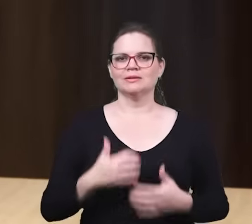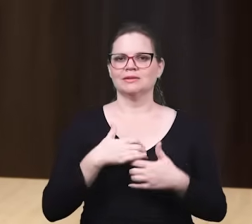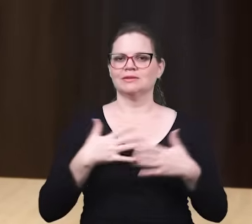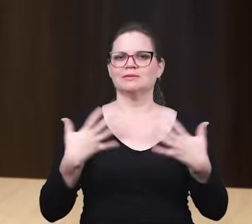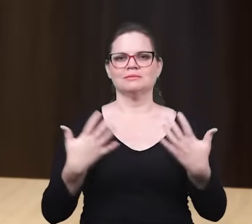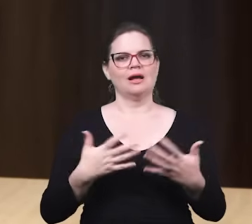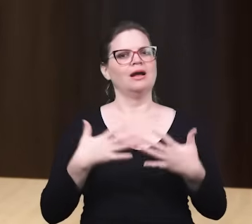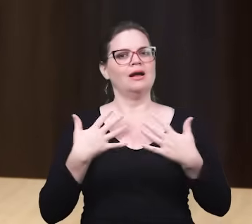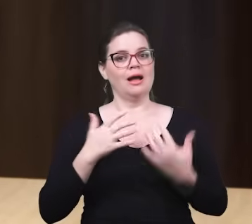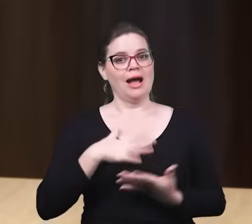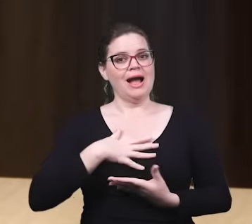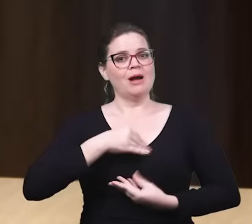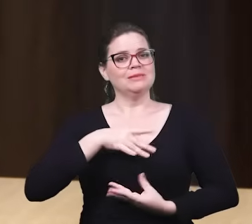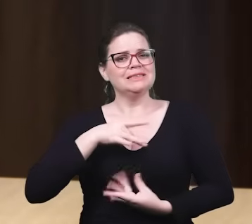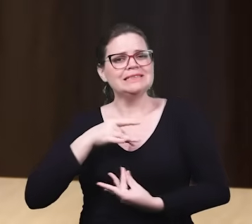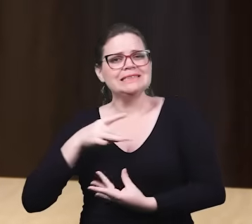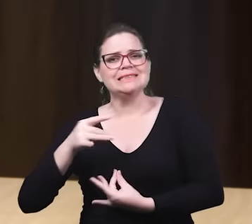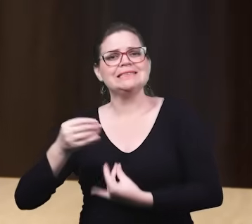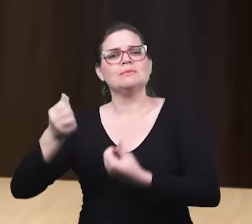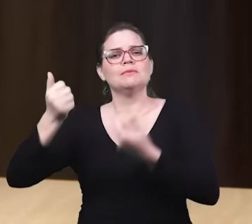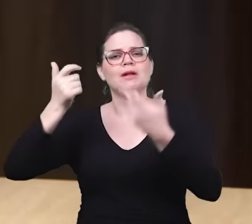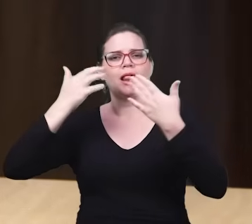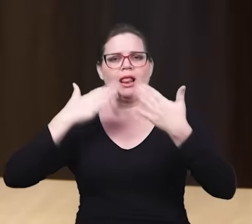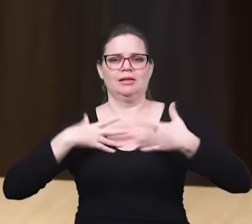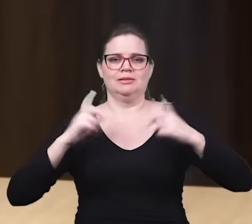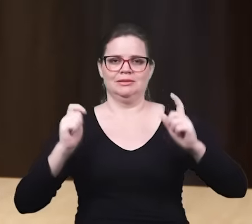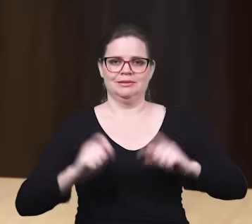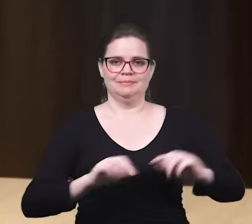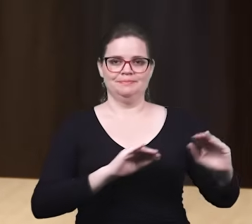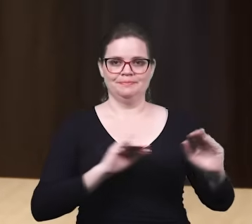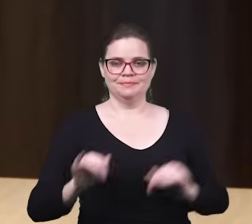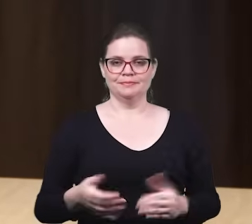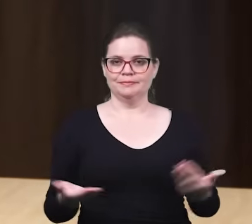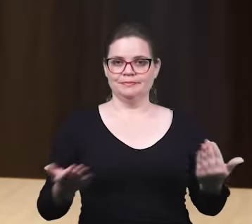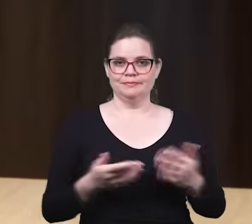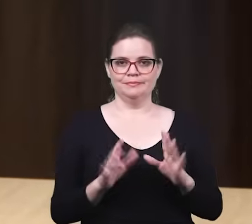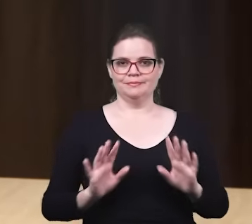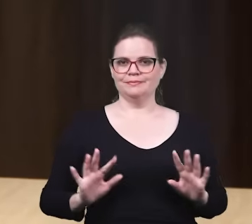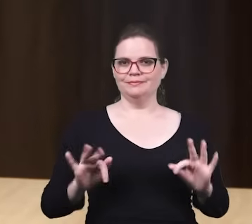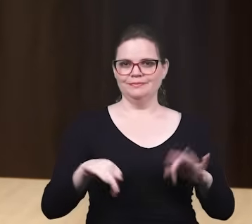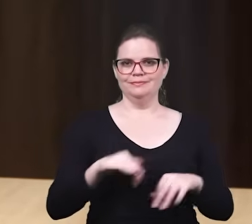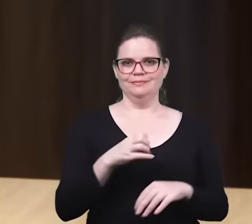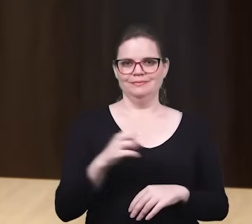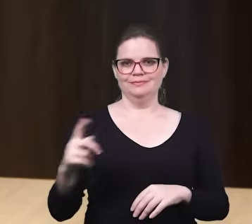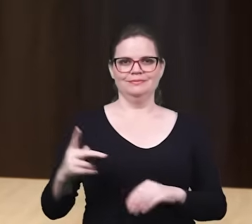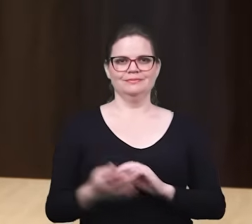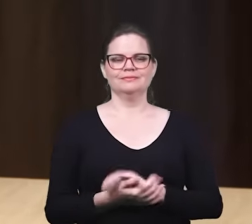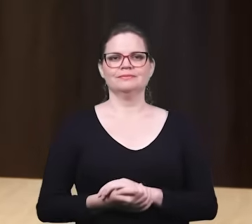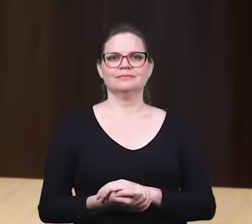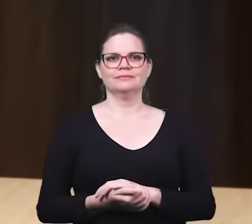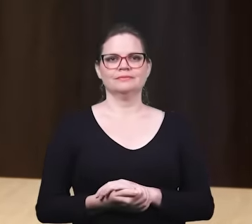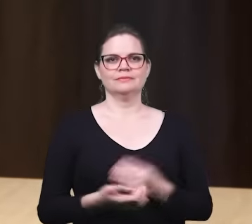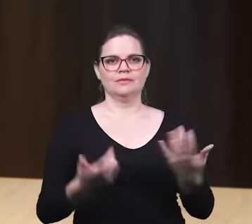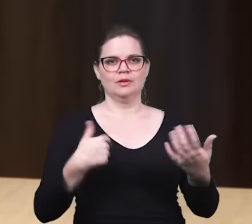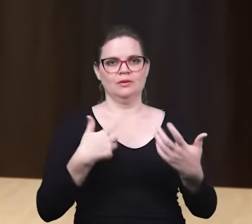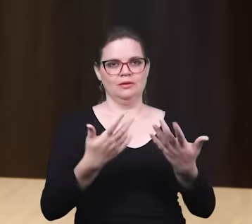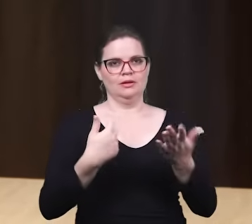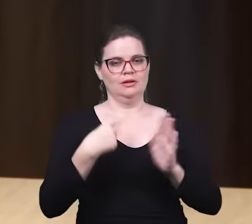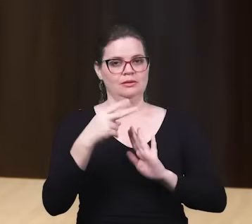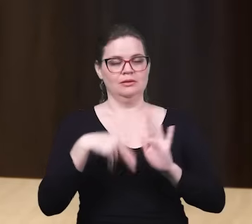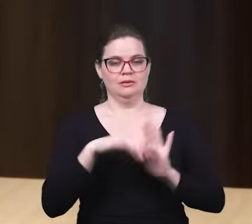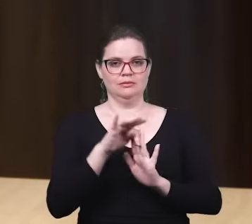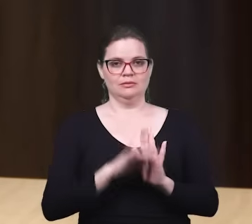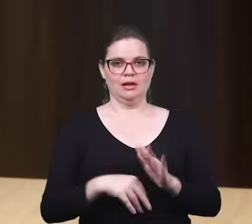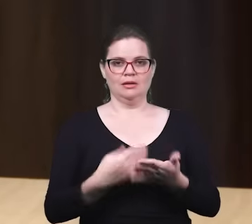alegria, descedenta a nossa alma. E já estamos chegando ao final do nosso Muito rápido, episódio, né? Eu gostaria de ler, deixar um texto